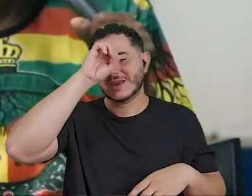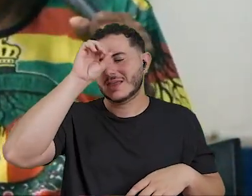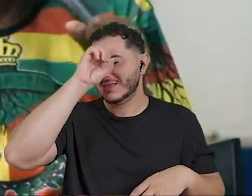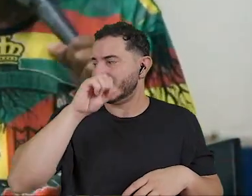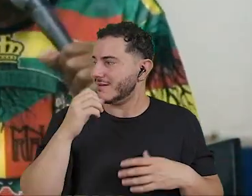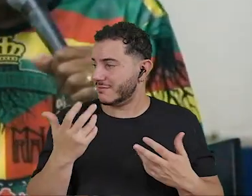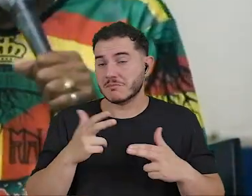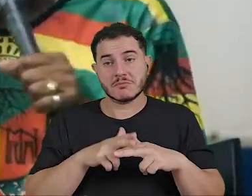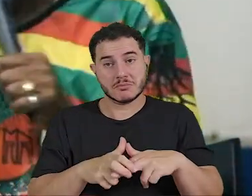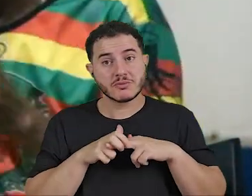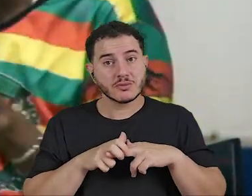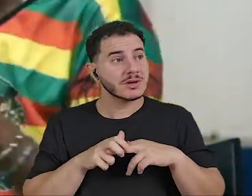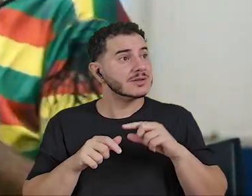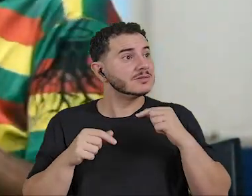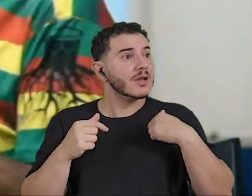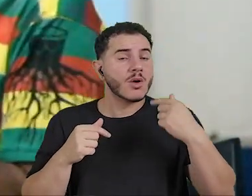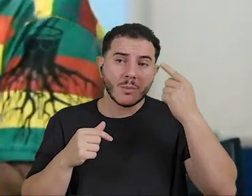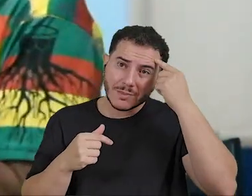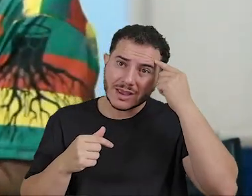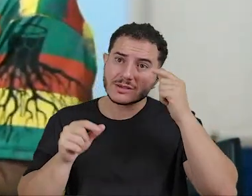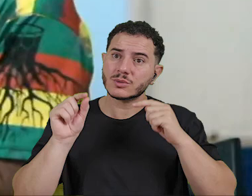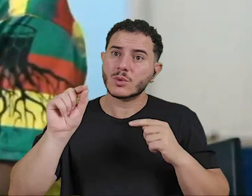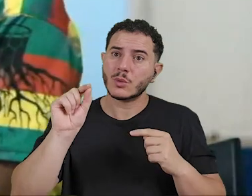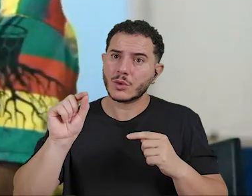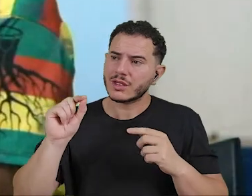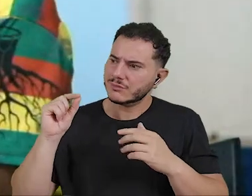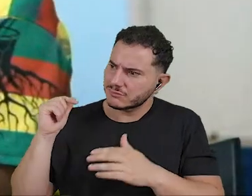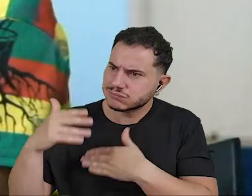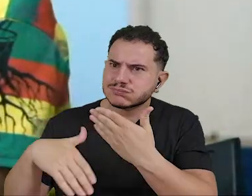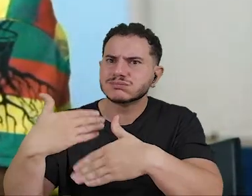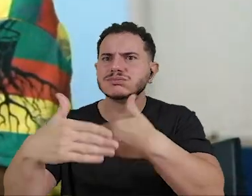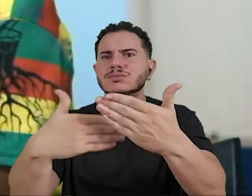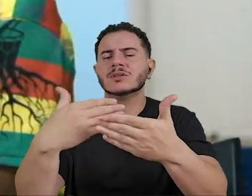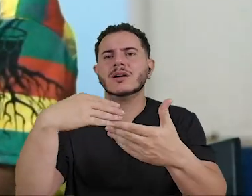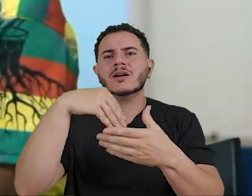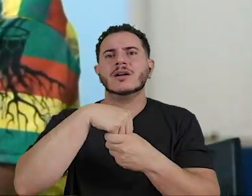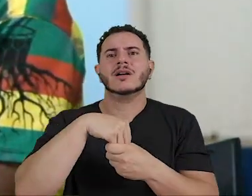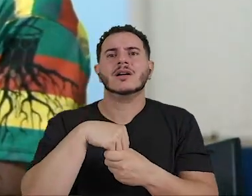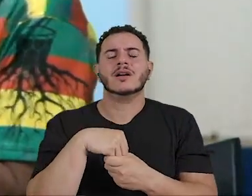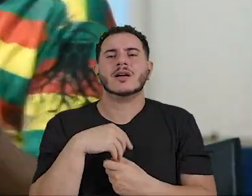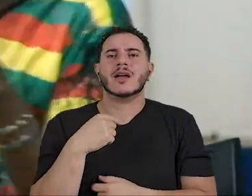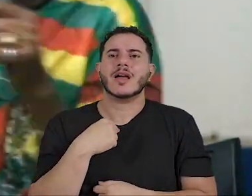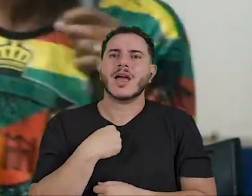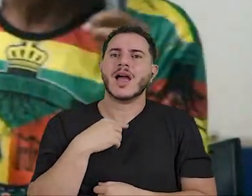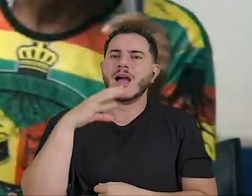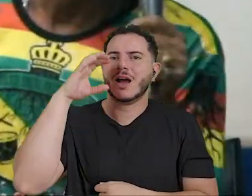E foi lá onde eu inseri